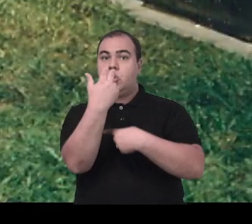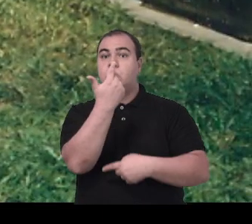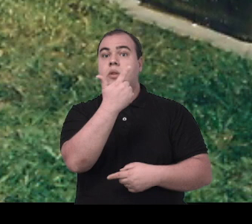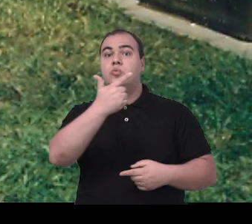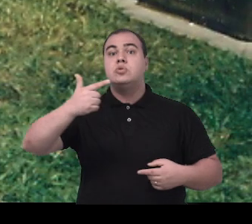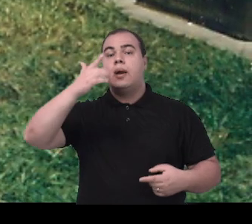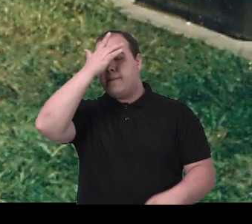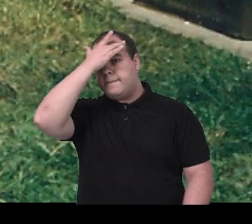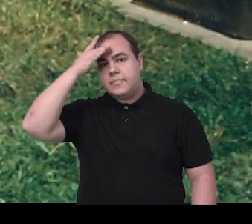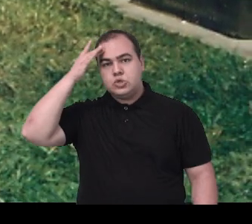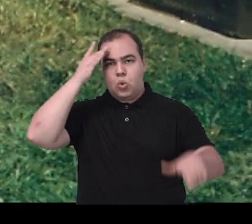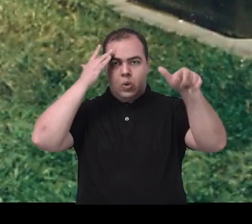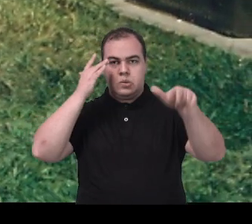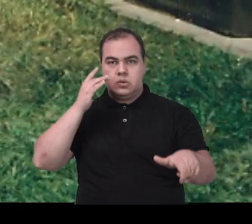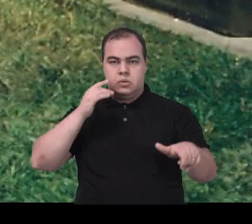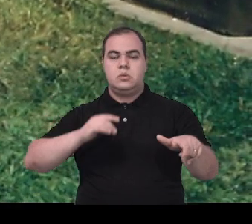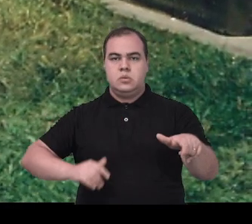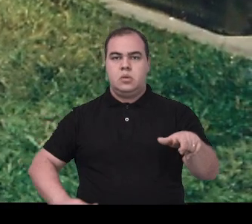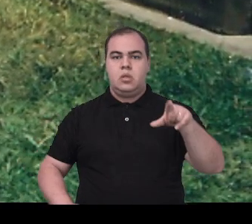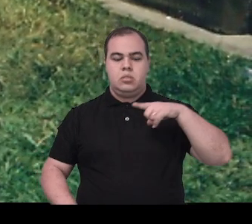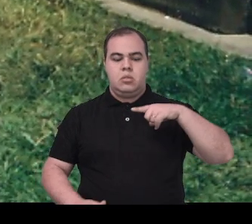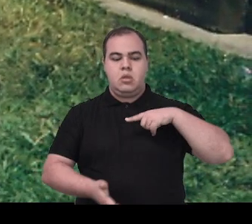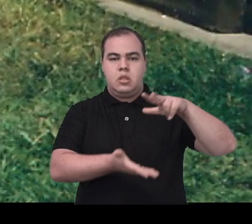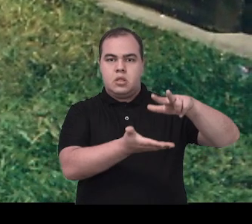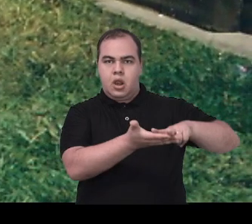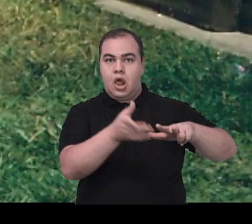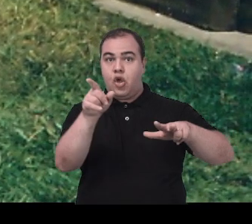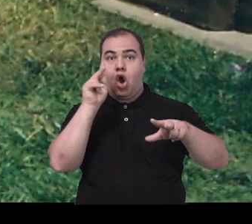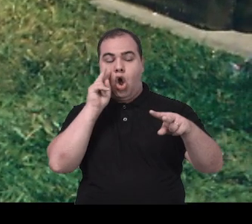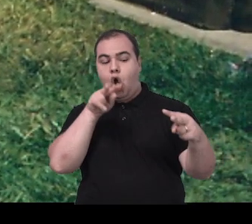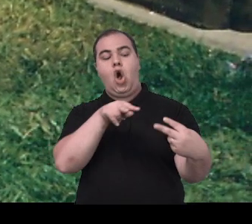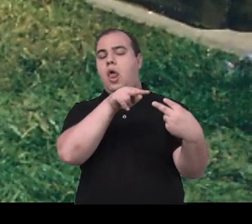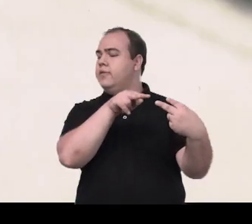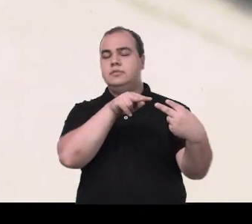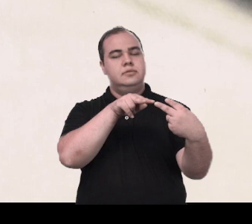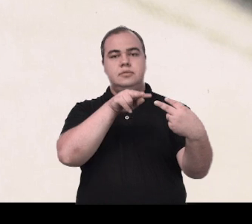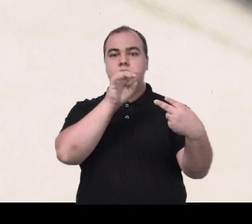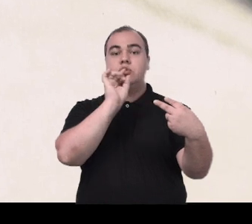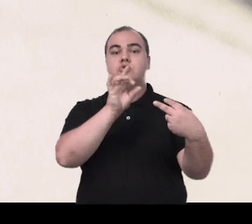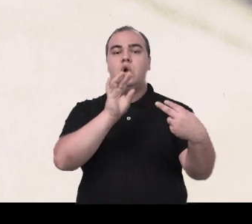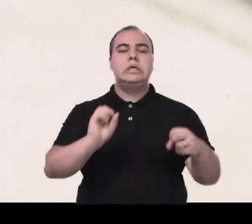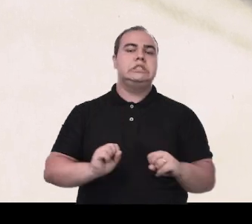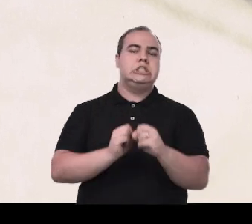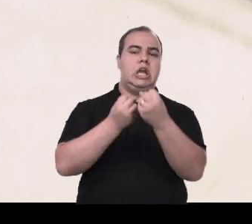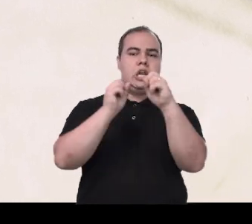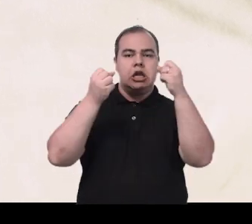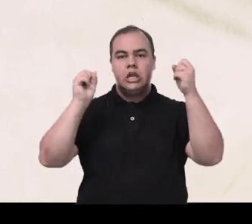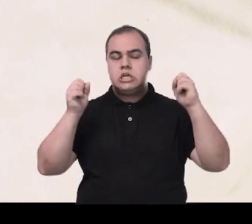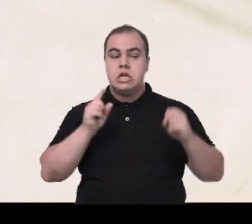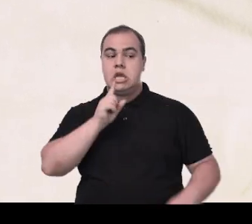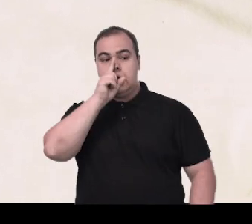Não se olhava para a pessoa, né, que estava ali sendo internada, e sim para as crises que ela apresentava,